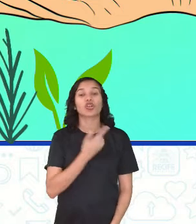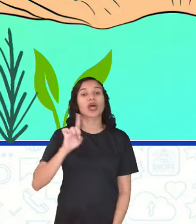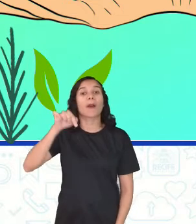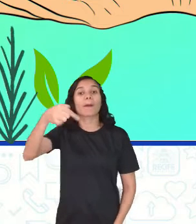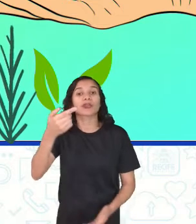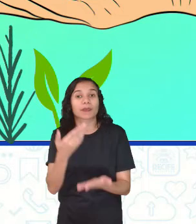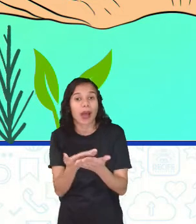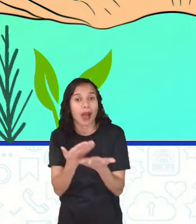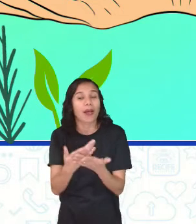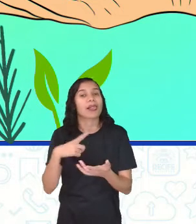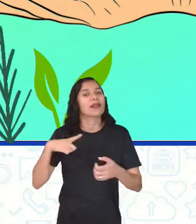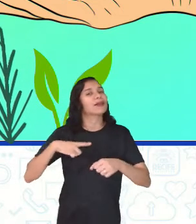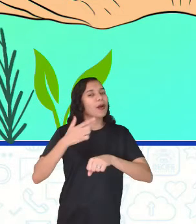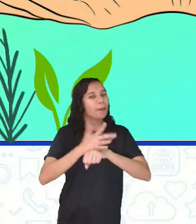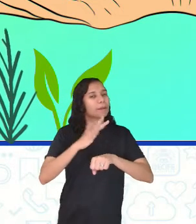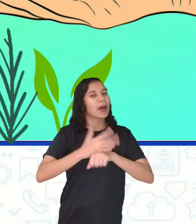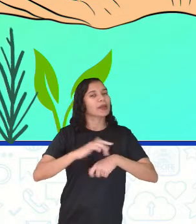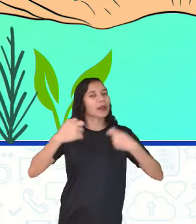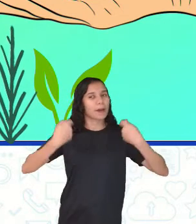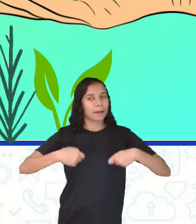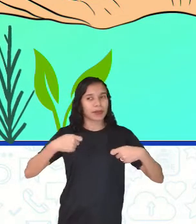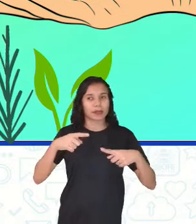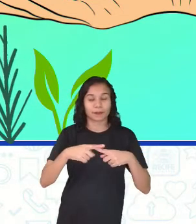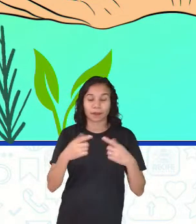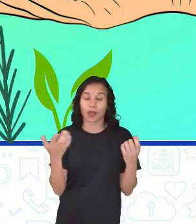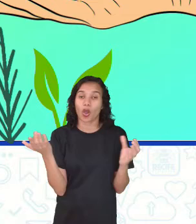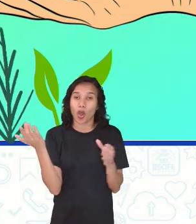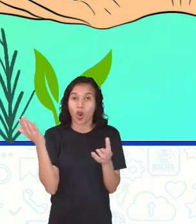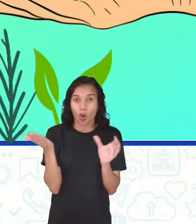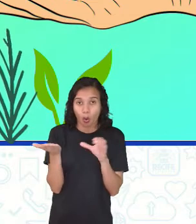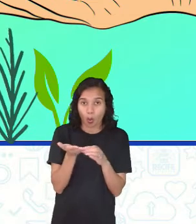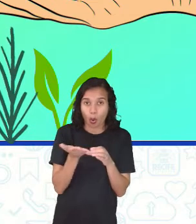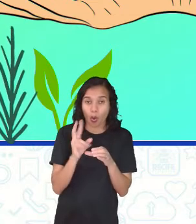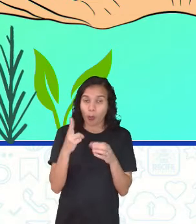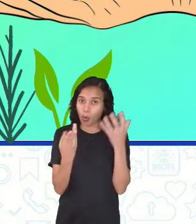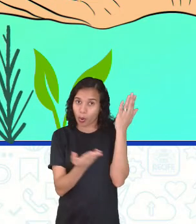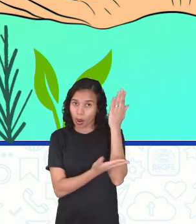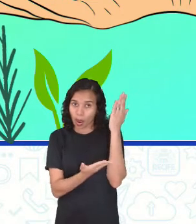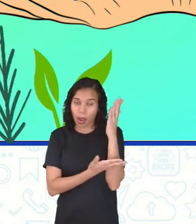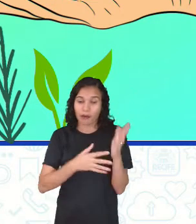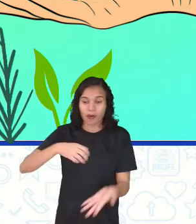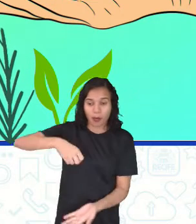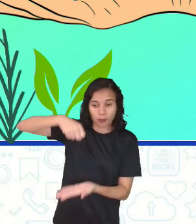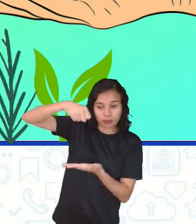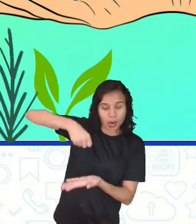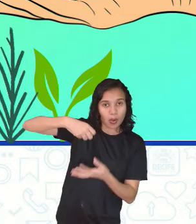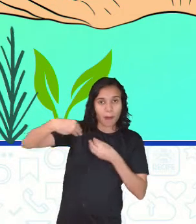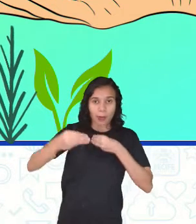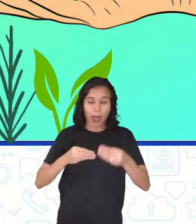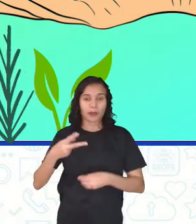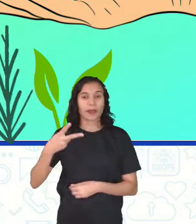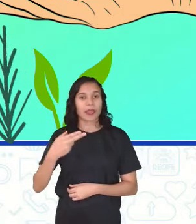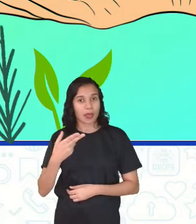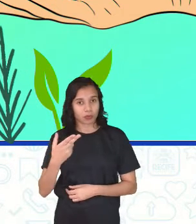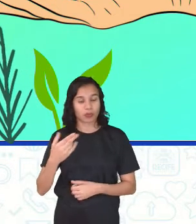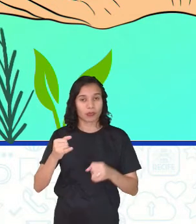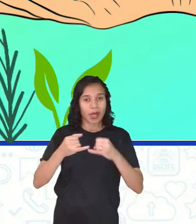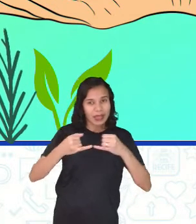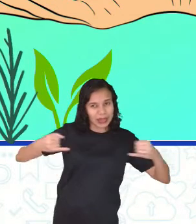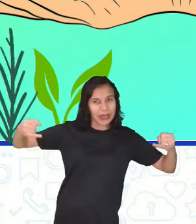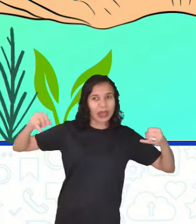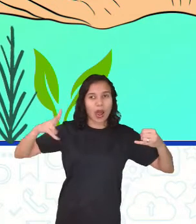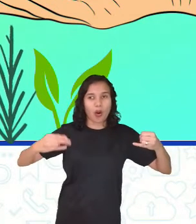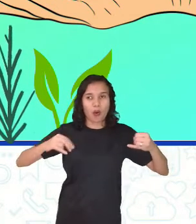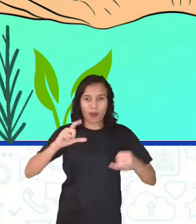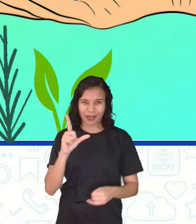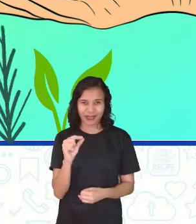ter uma mão na massa. E vocês precisam de um copo, uma garrafa PET, uma sacola plástica, tesoura, linha ou aquela liga